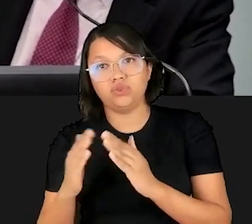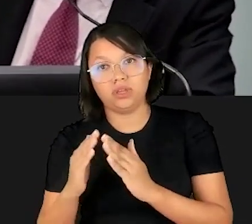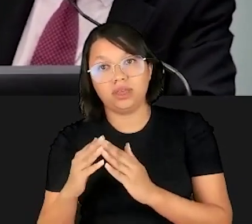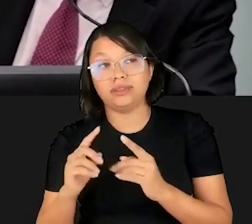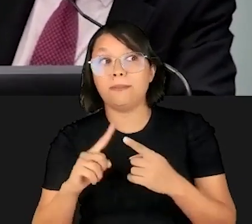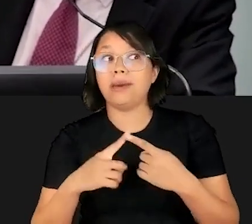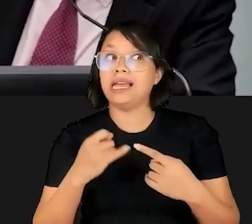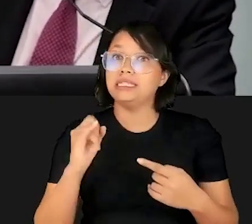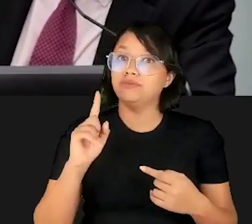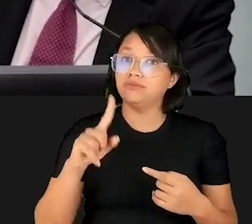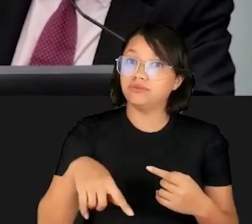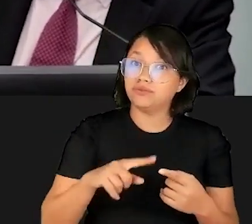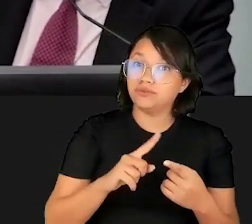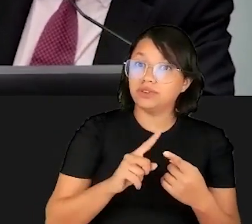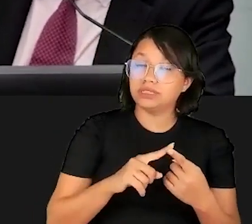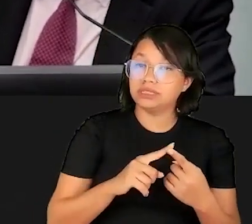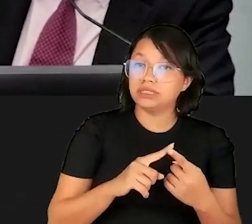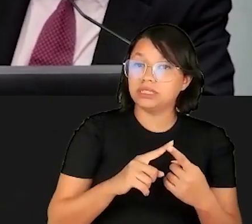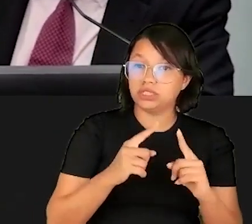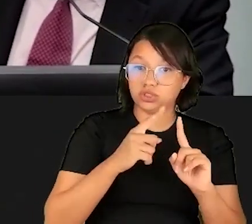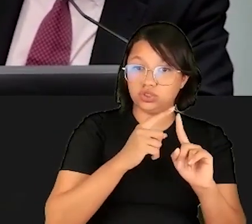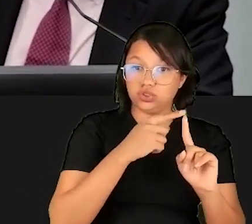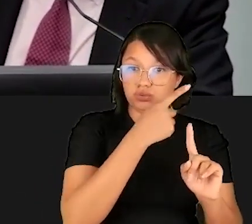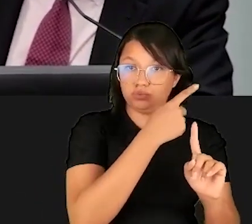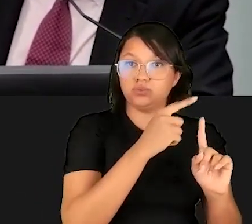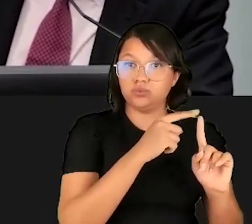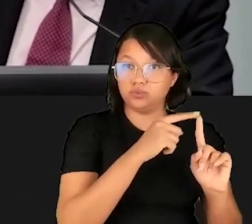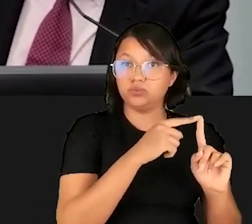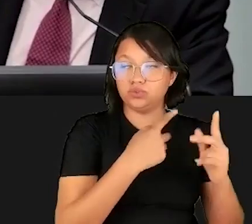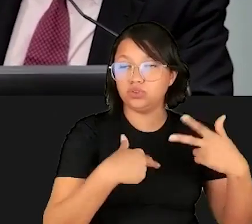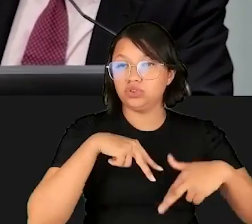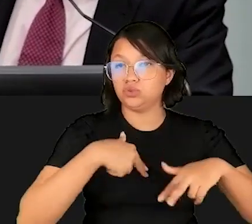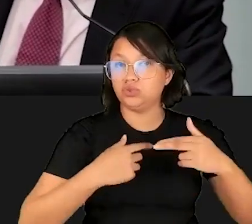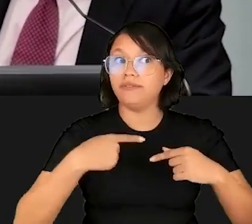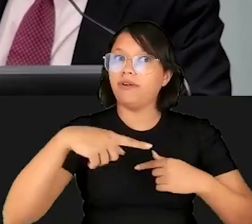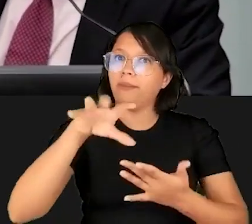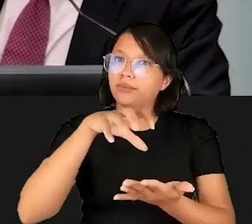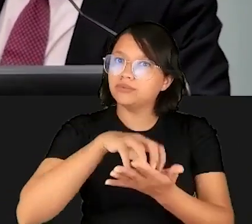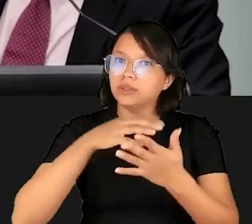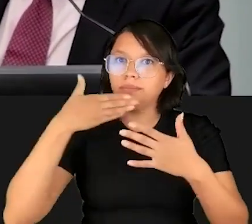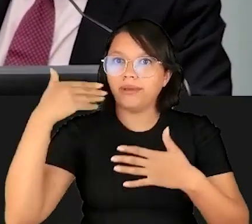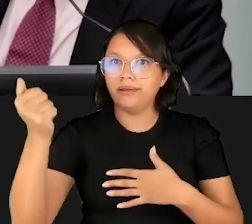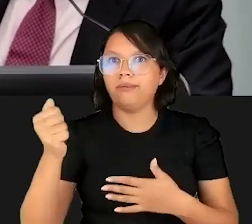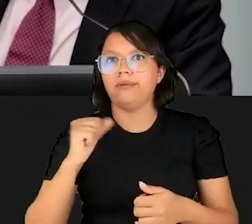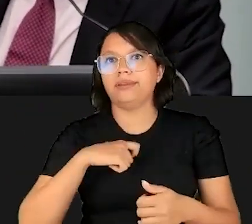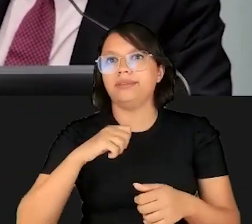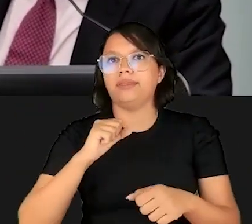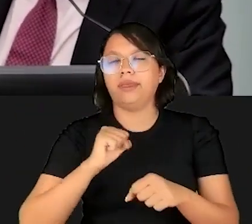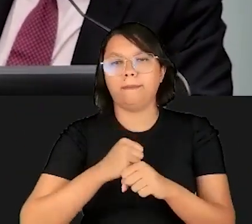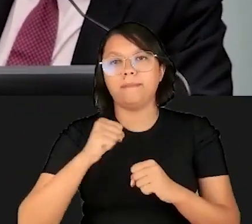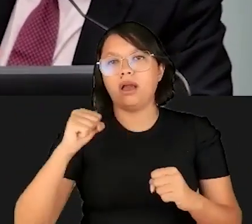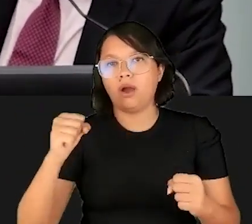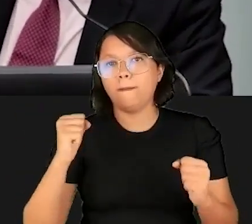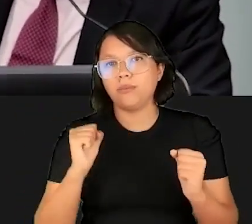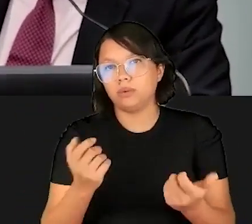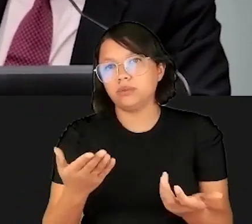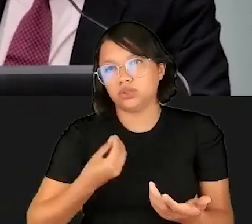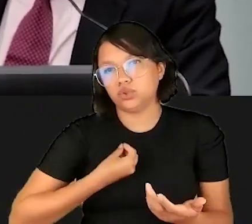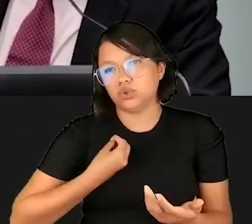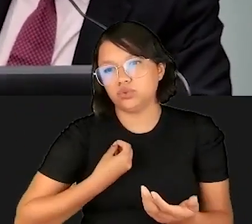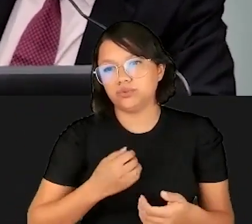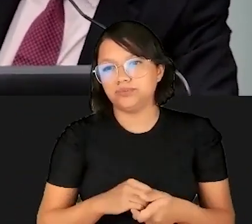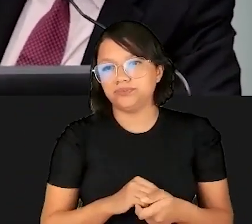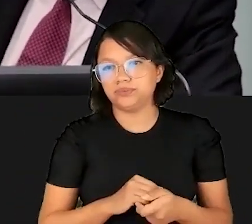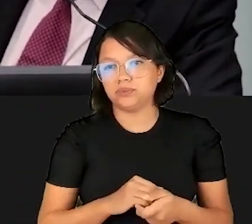seria fazer num centro maior que tenha mais recursos. E o SUS viu isso. Eu não vou nem